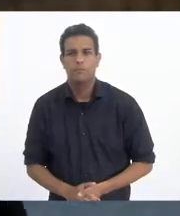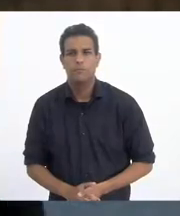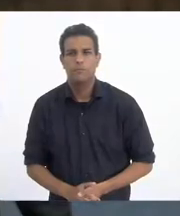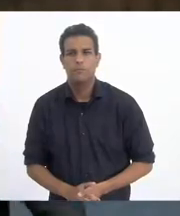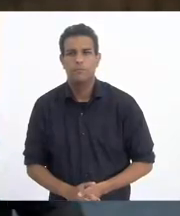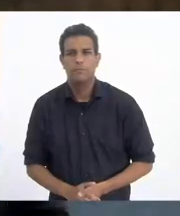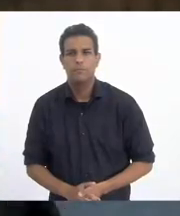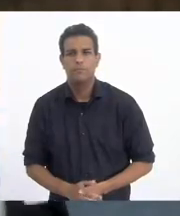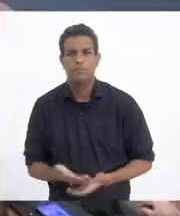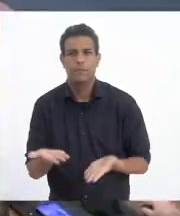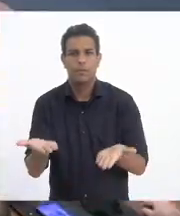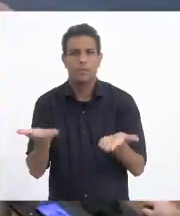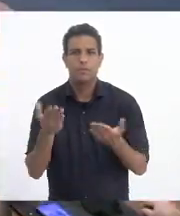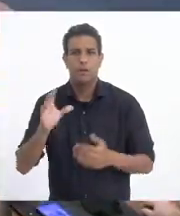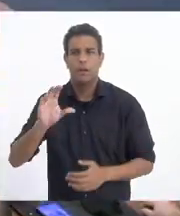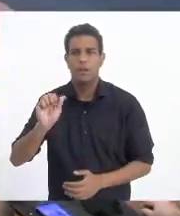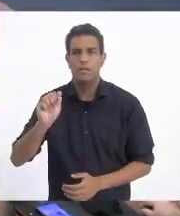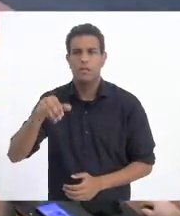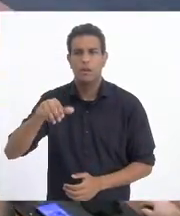Sargento Câmara, por favor.